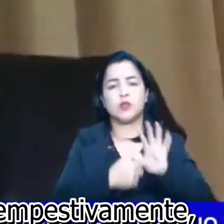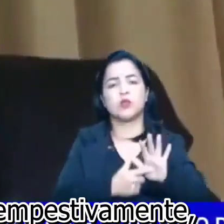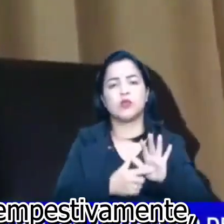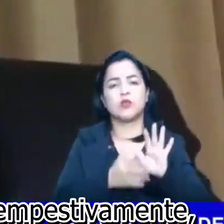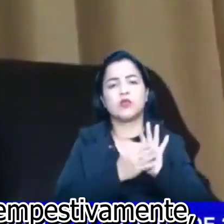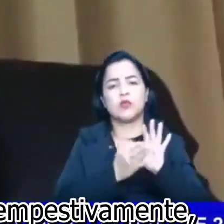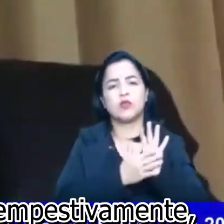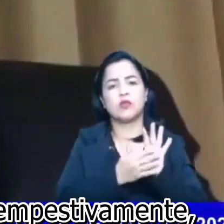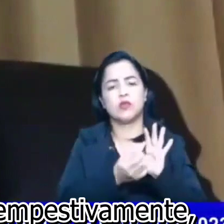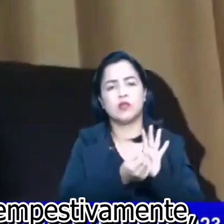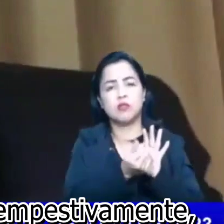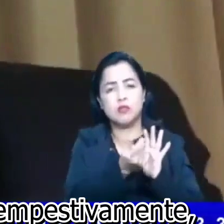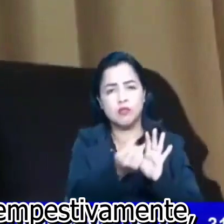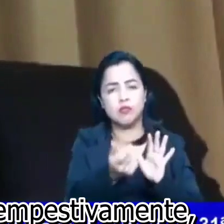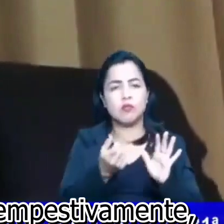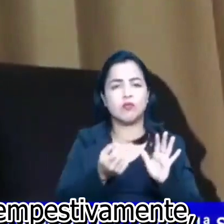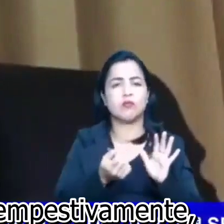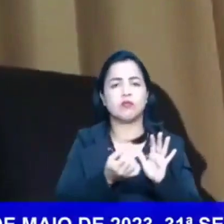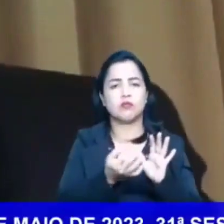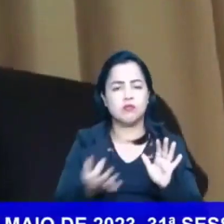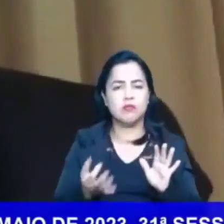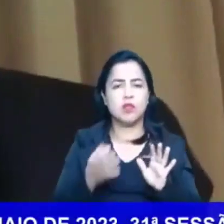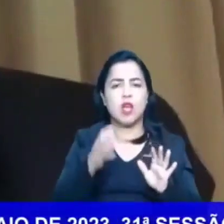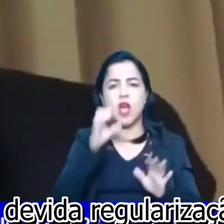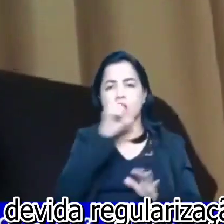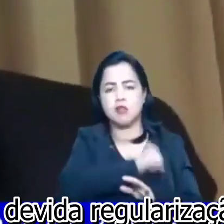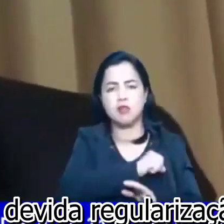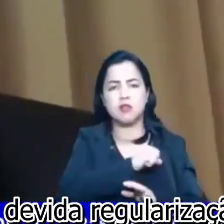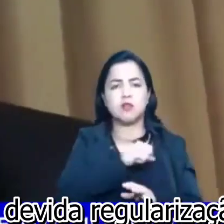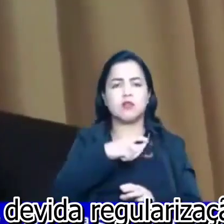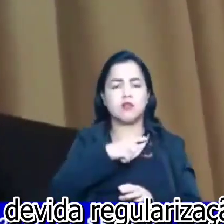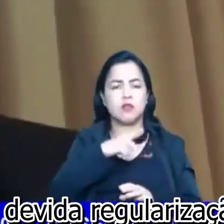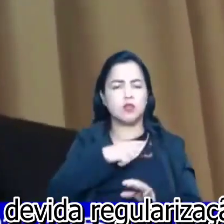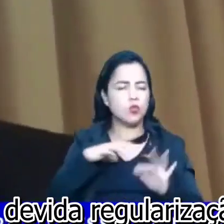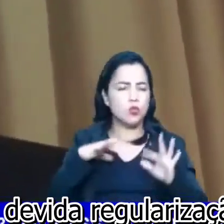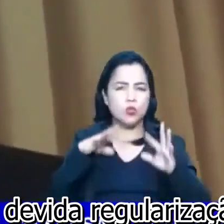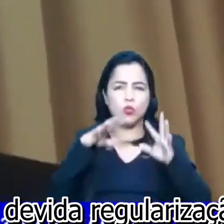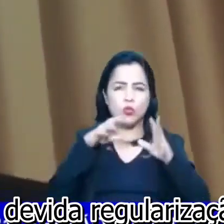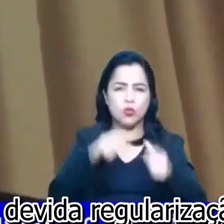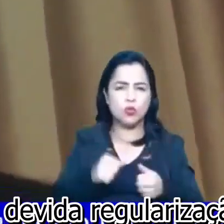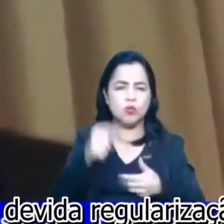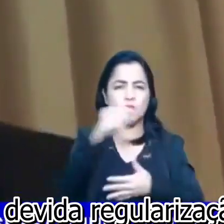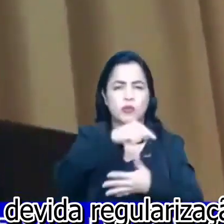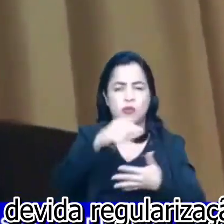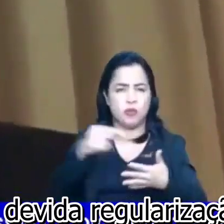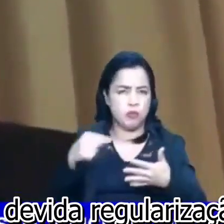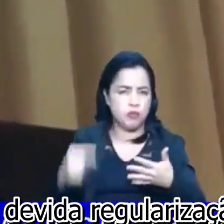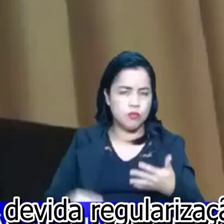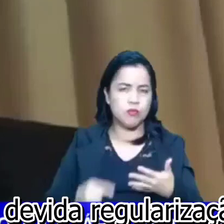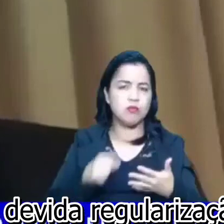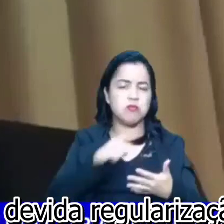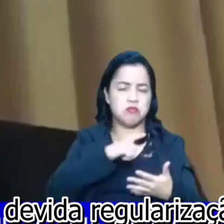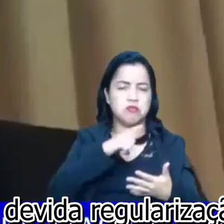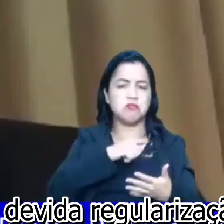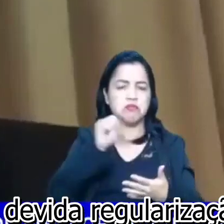de contas foi apresentada tempestivamente, acompanhada de todos os documentos necessários para a